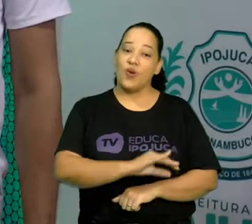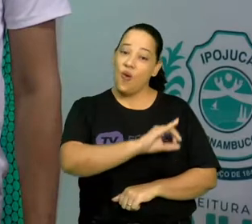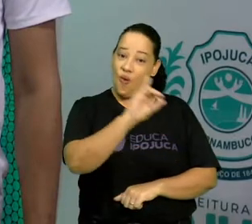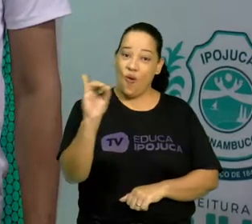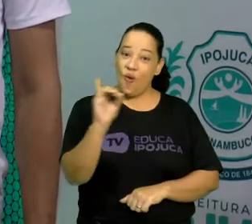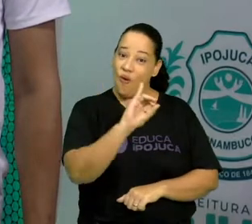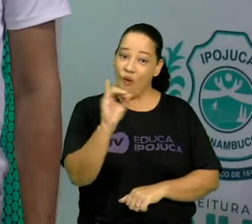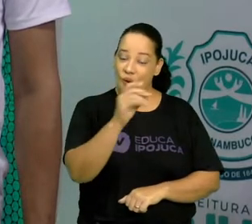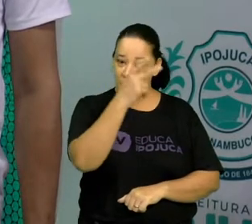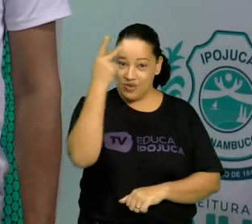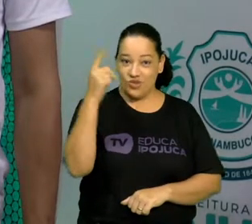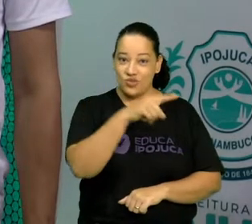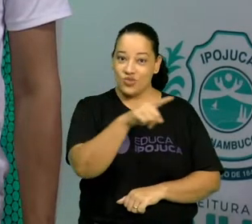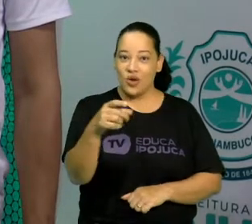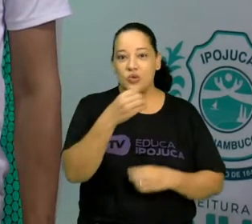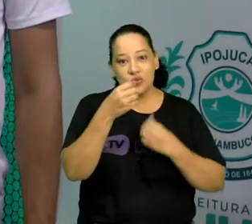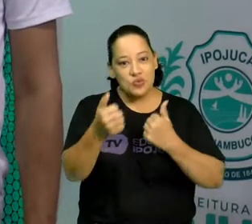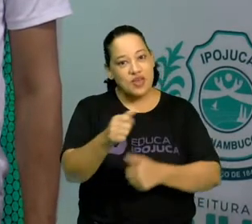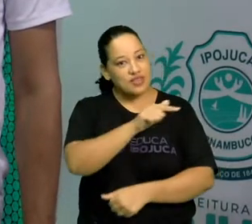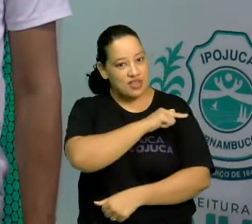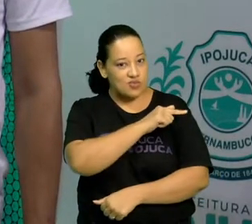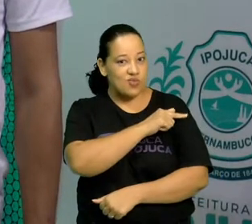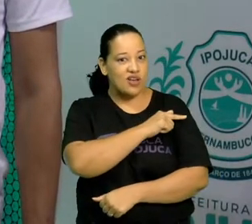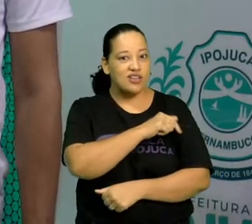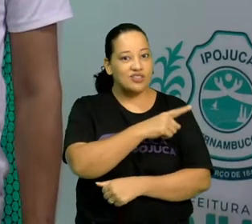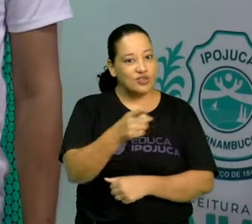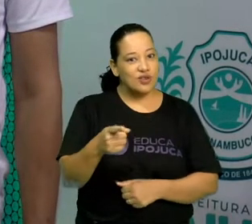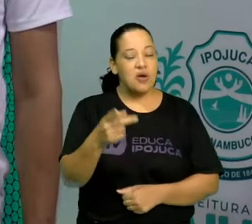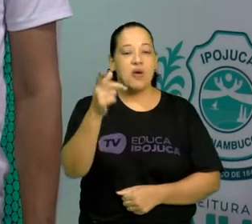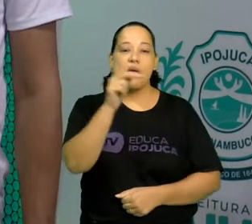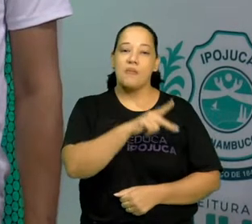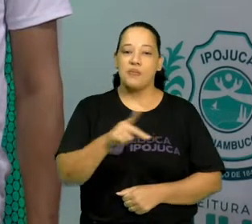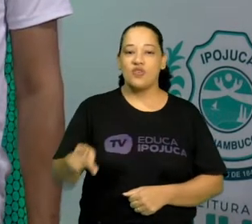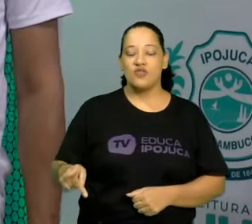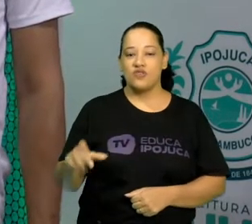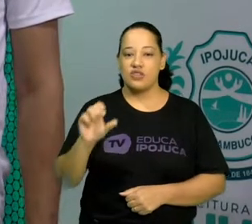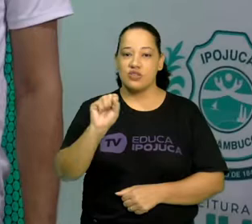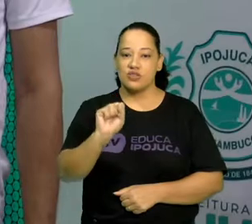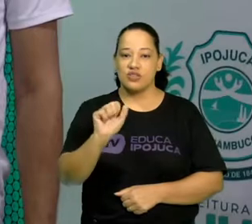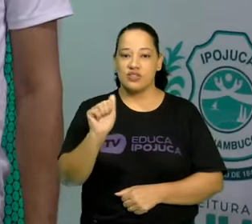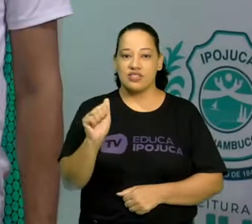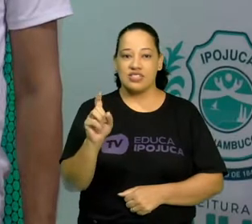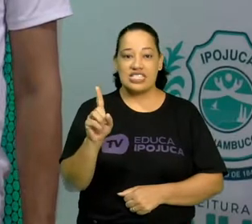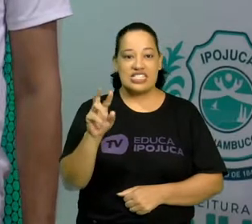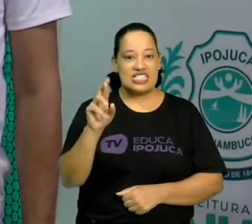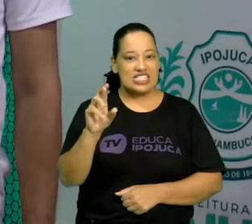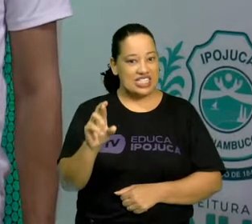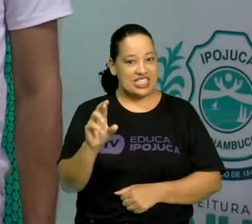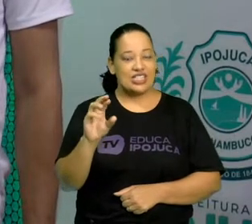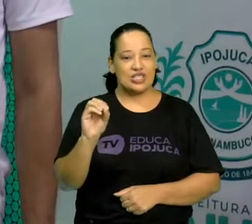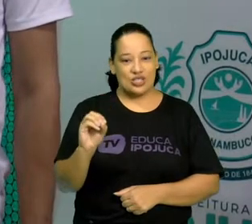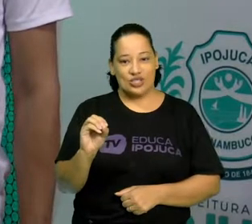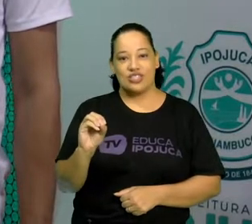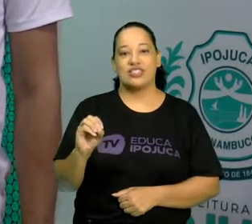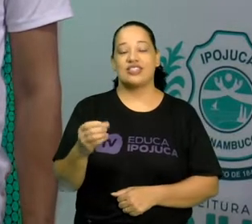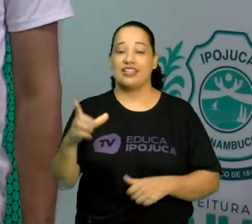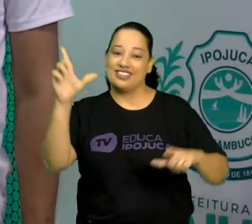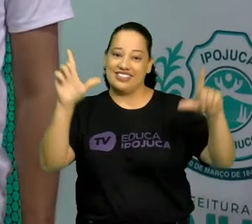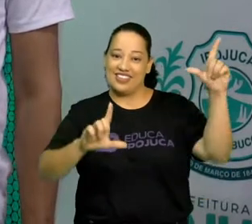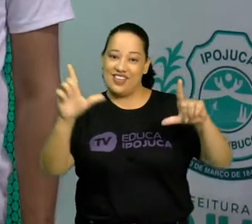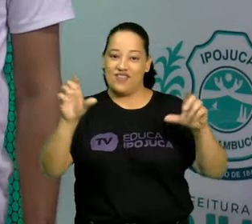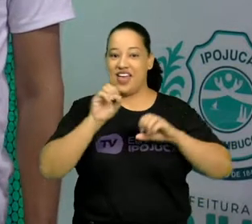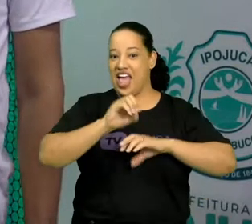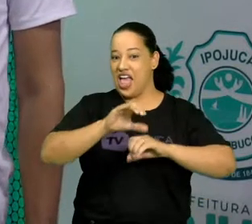Oi, pessoal, tudo bom? Sétimo ano, professor Sandro Guerra, Arte, TV Ipojuca, TV